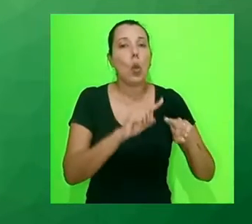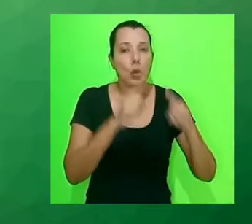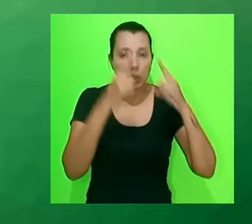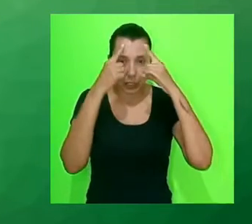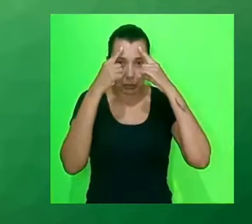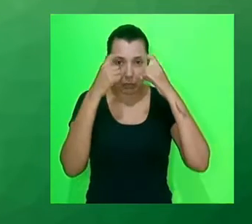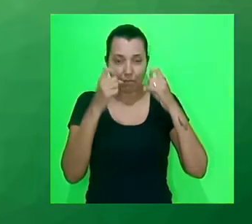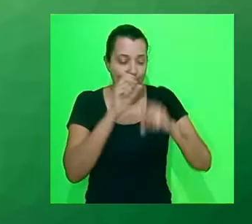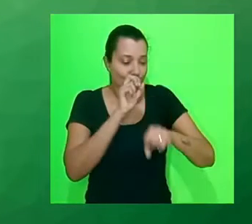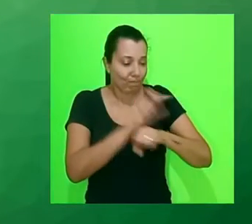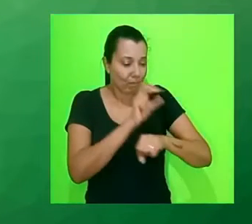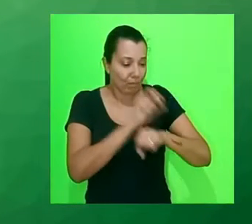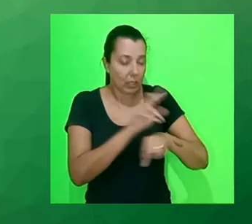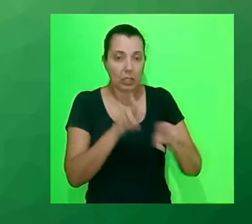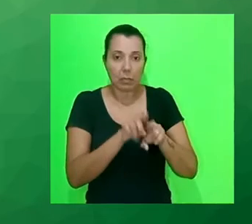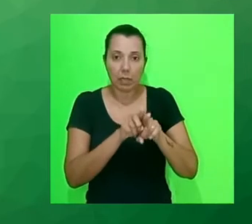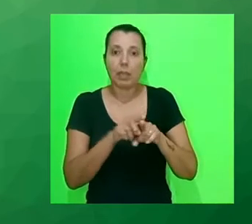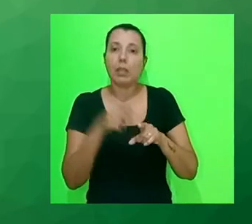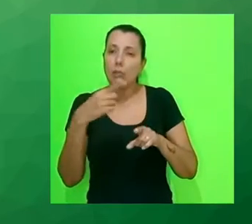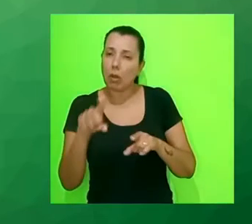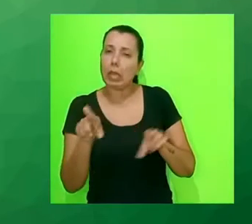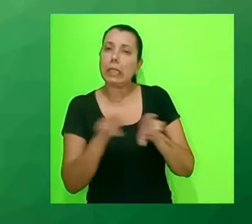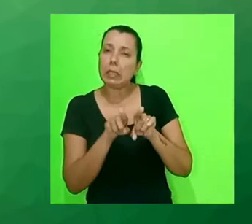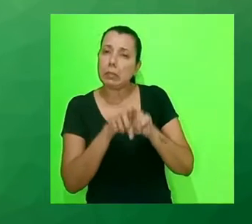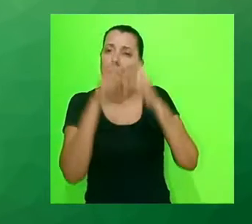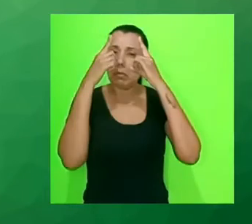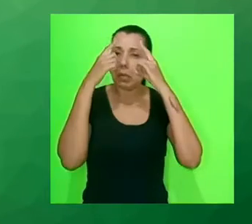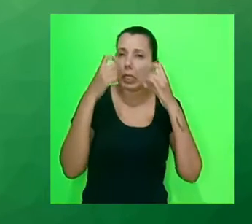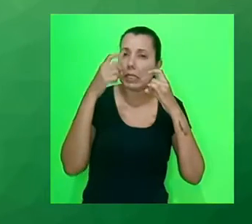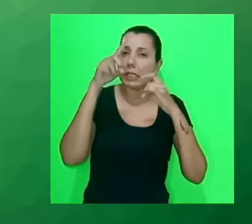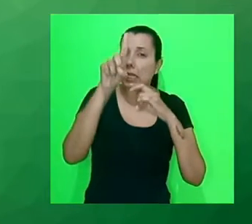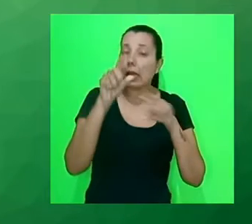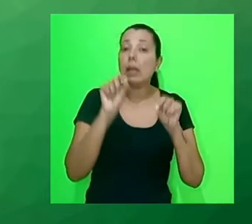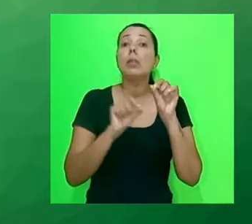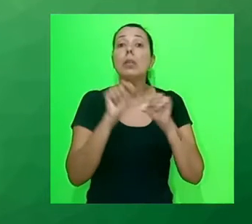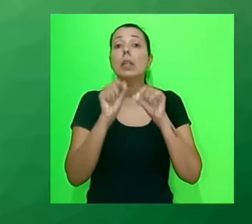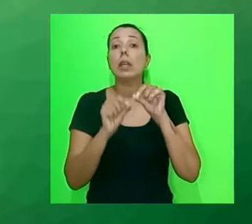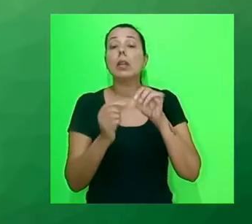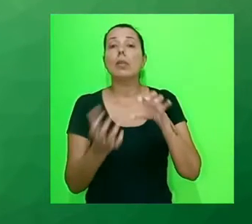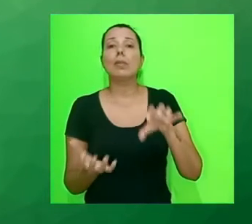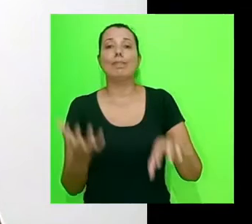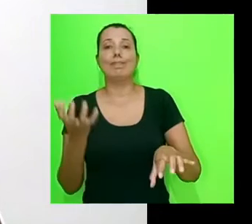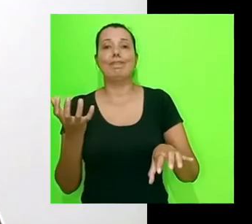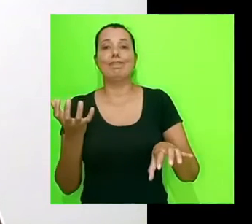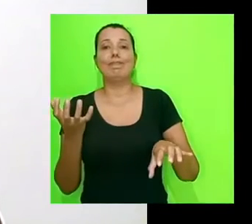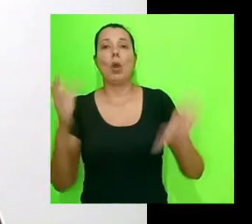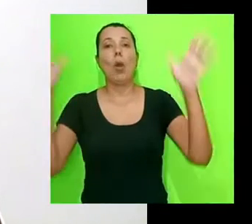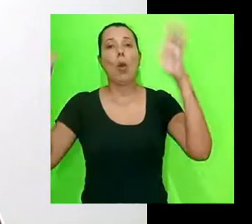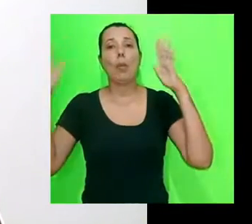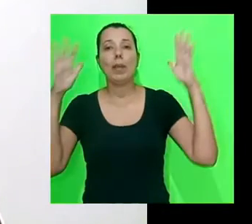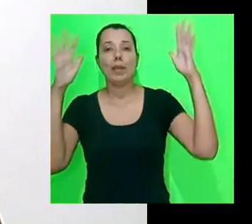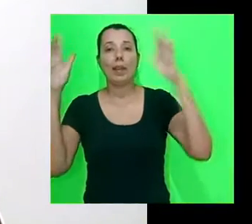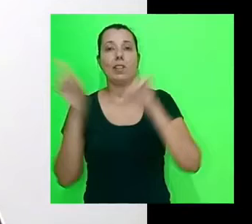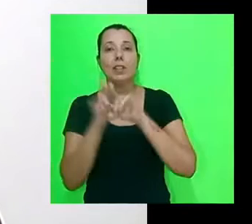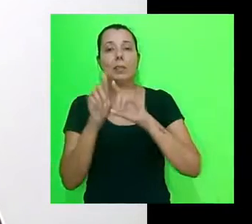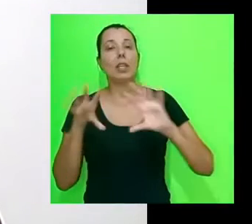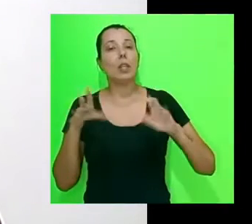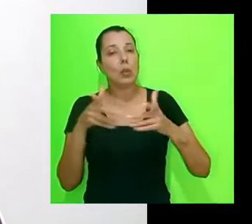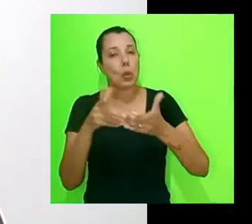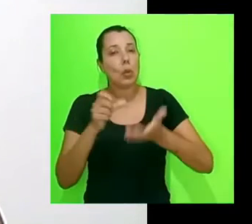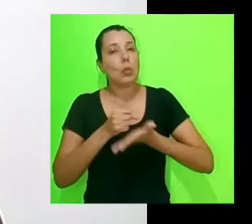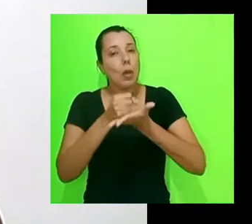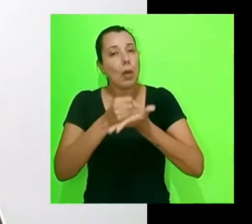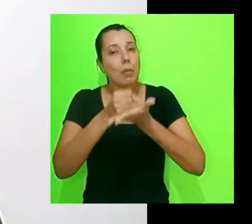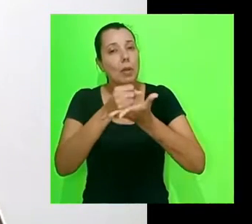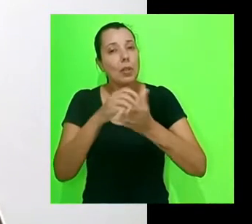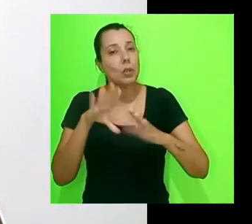também... Pode falar, Valesca. Obrigada. Também quero agradecer aqui essa oportunidade de estar